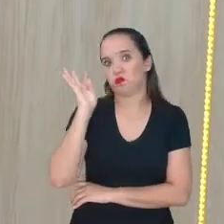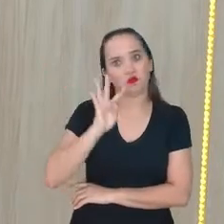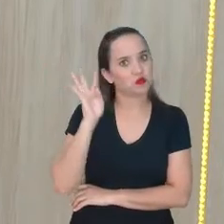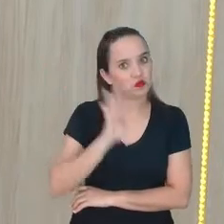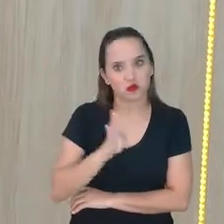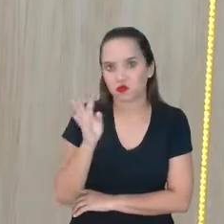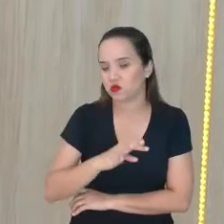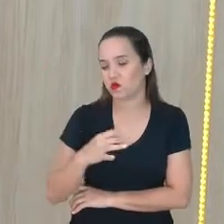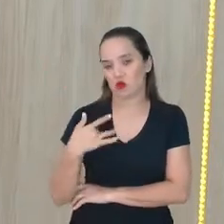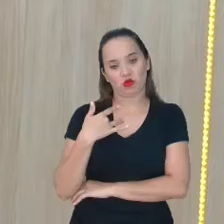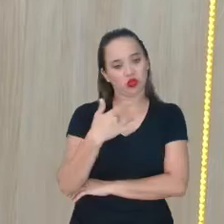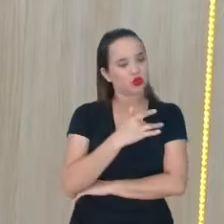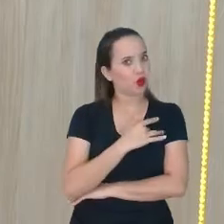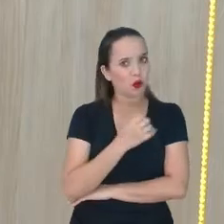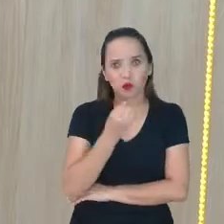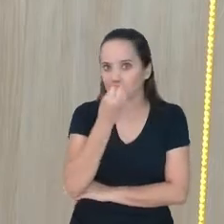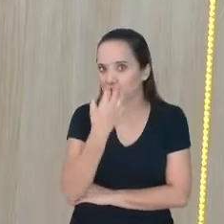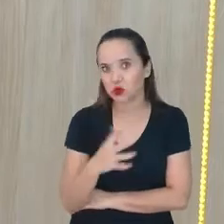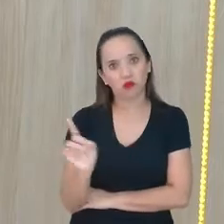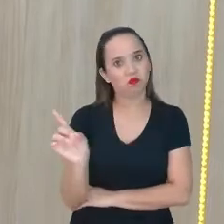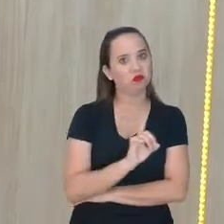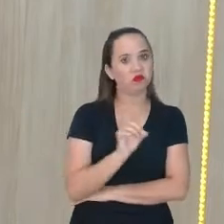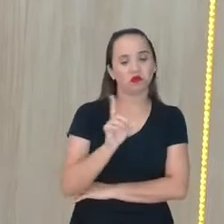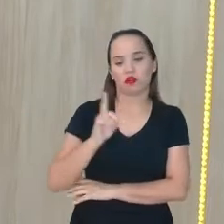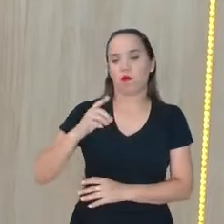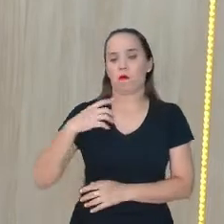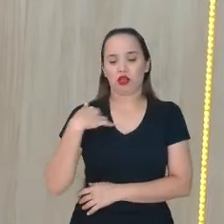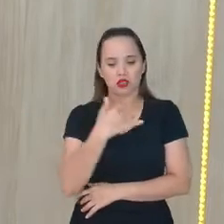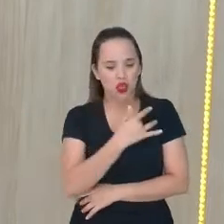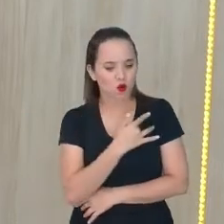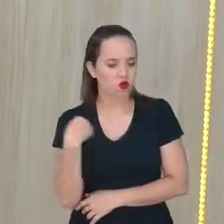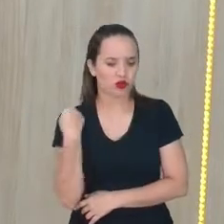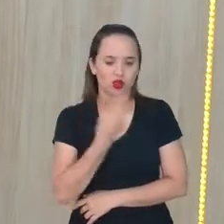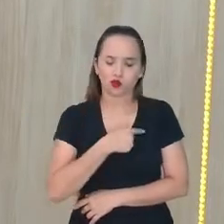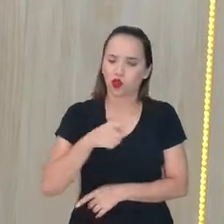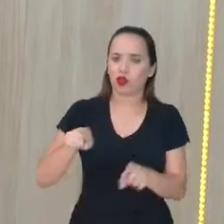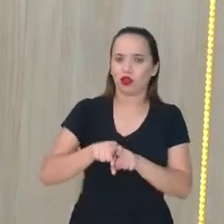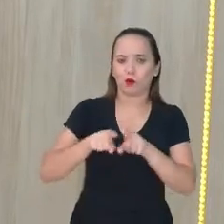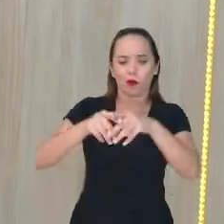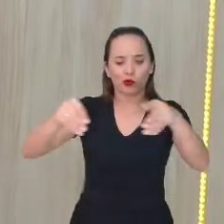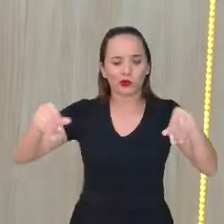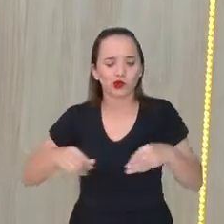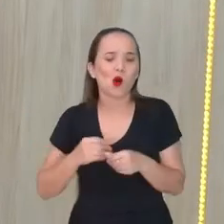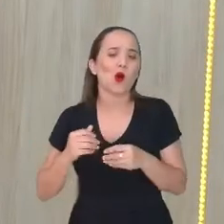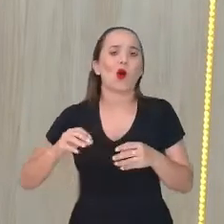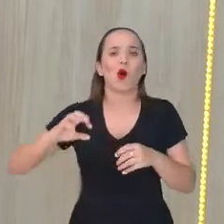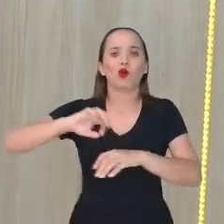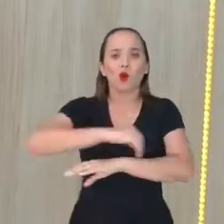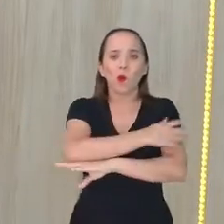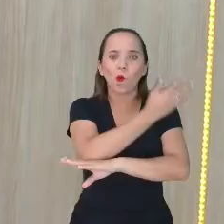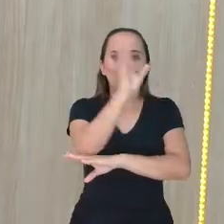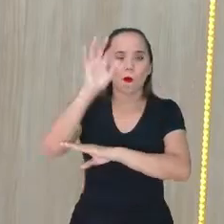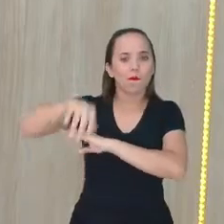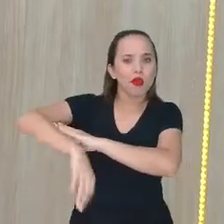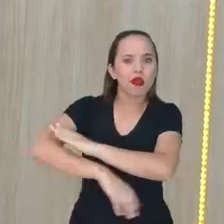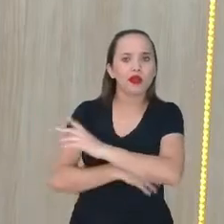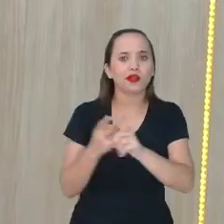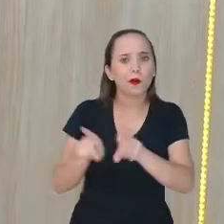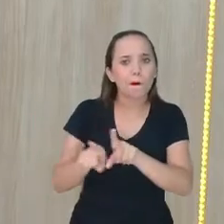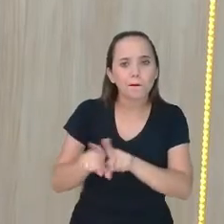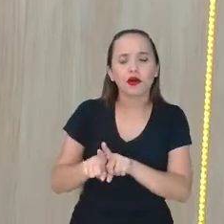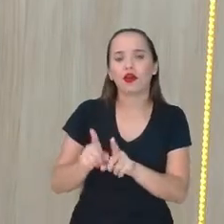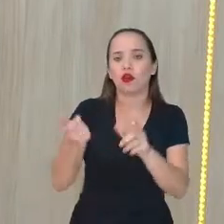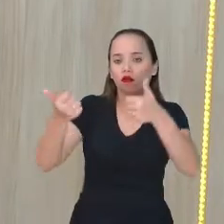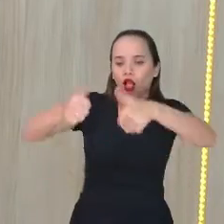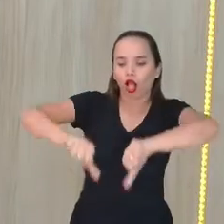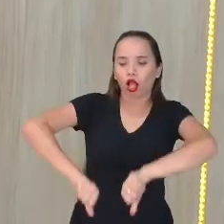é legal para o nosso meio ambiente, para o nosso solo, prejudica muito, né? Então, a gente fez a